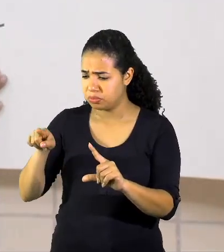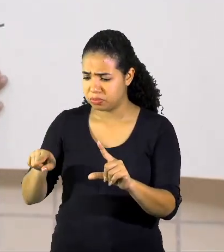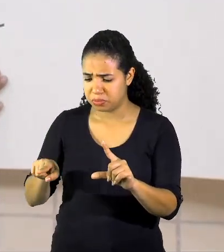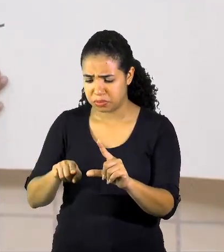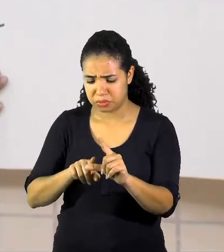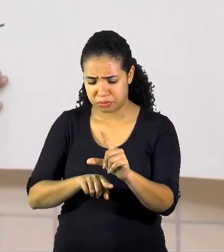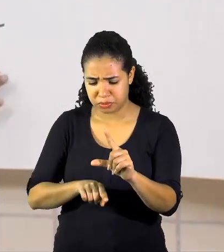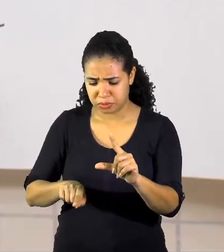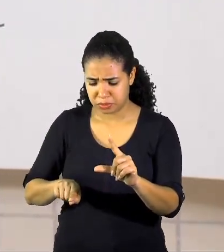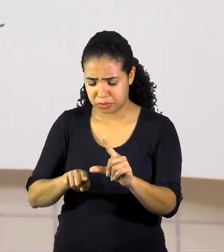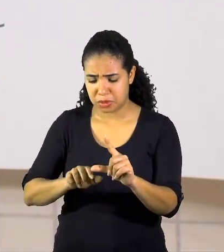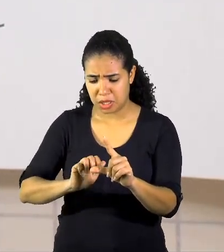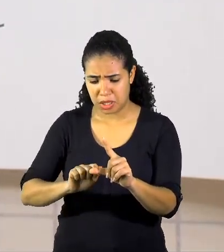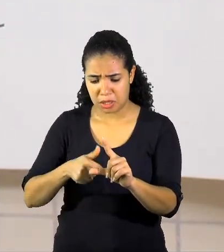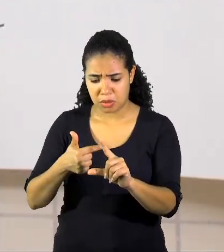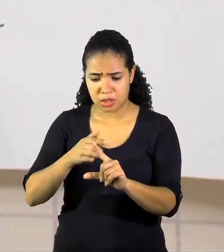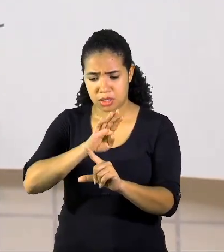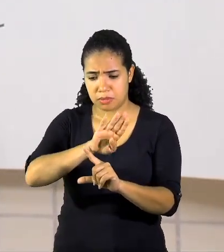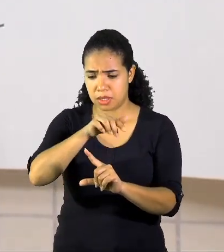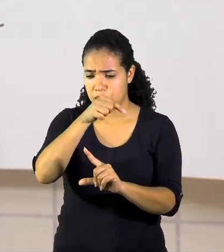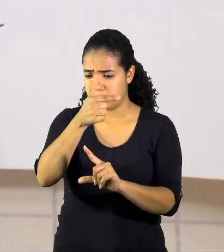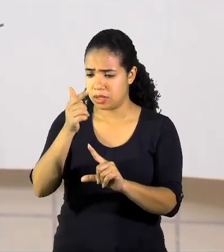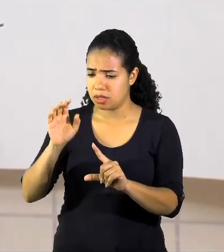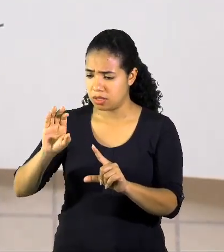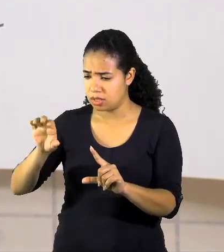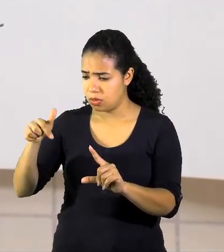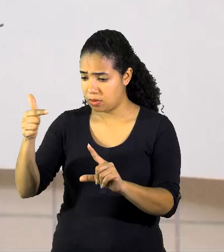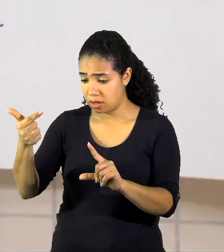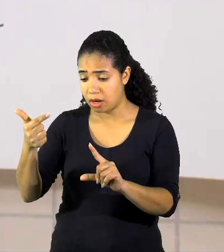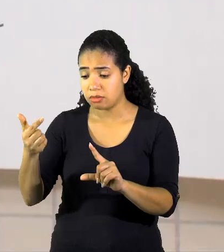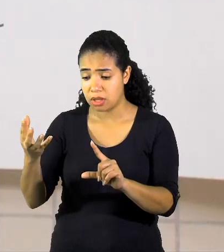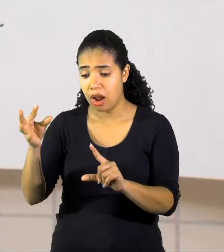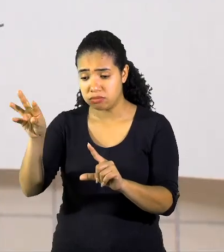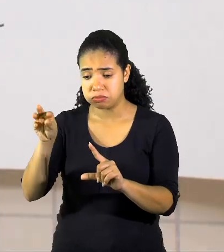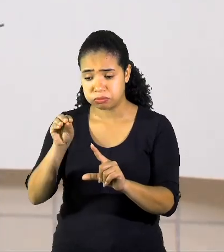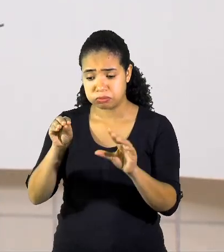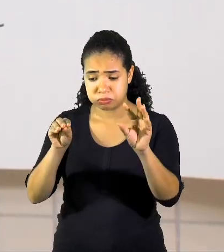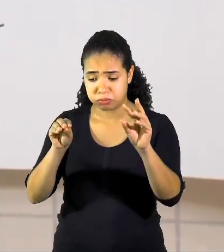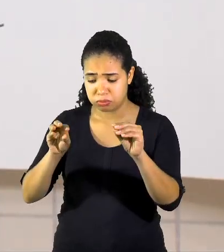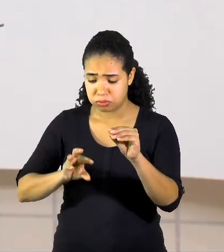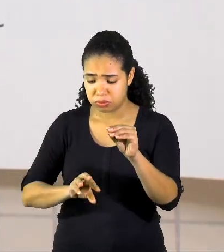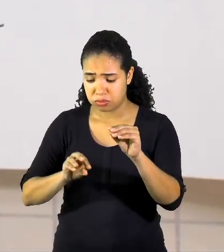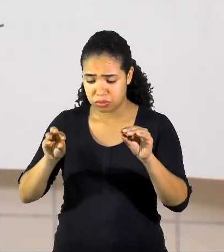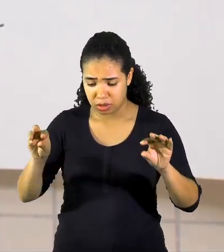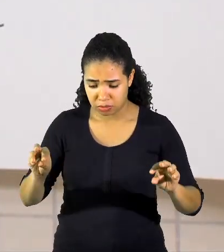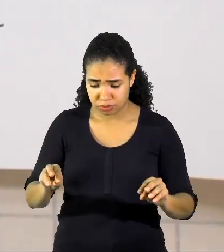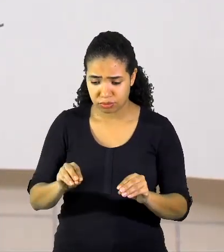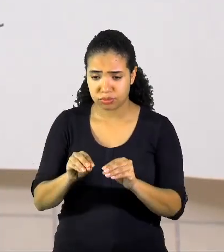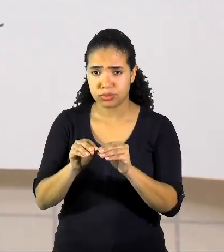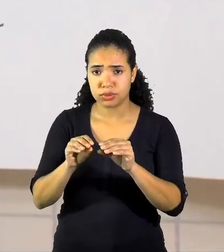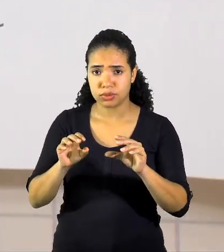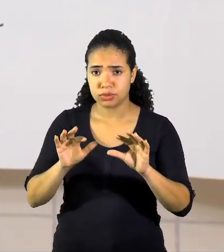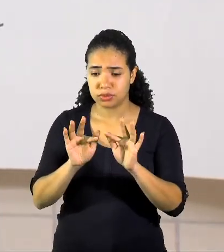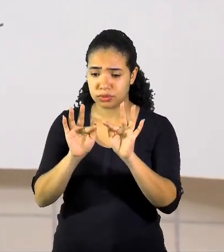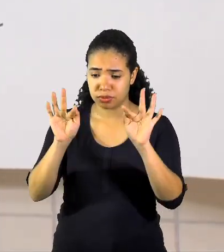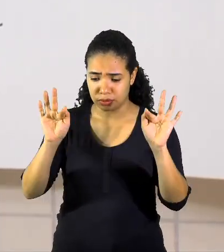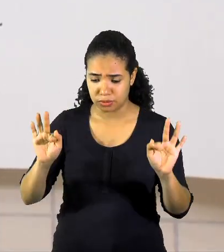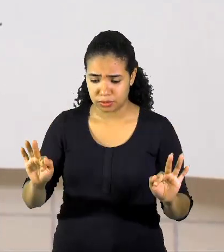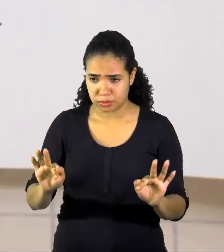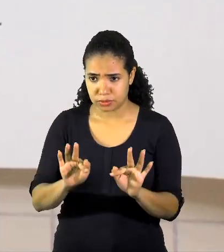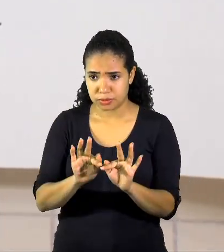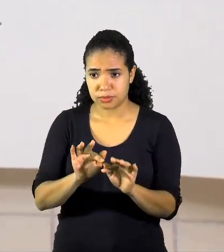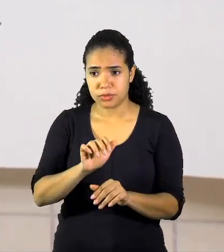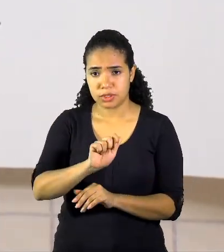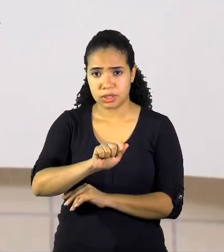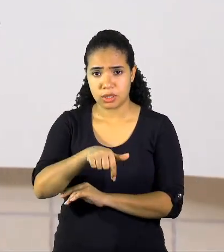nessa equação. Eu podia simplesmente chegar aqui para vocês e apresentar essa equação. Só que isso me dá